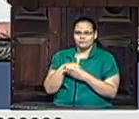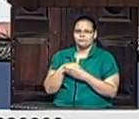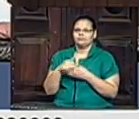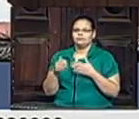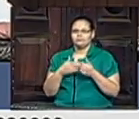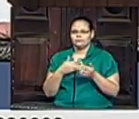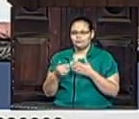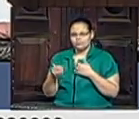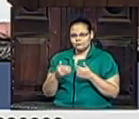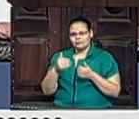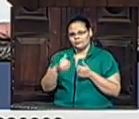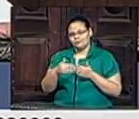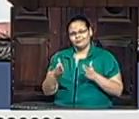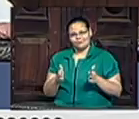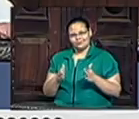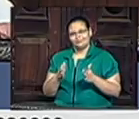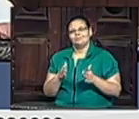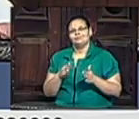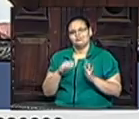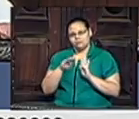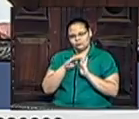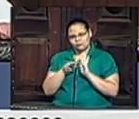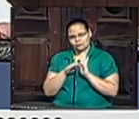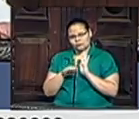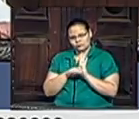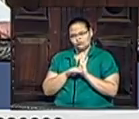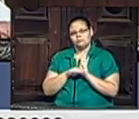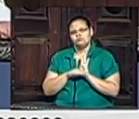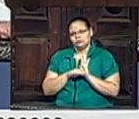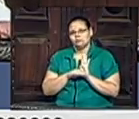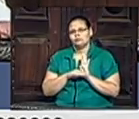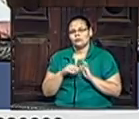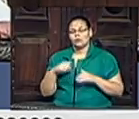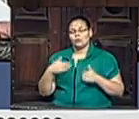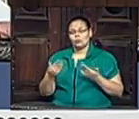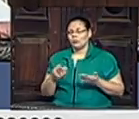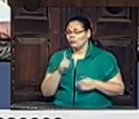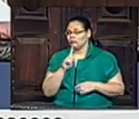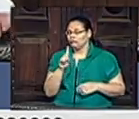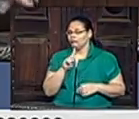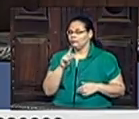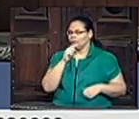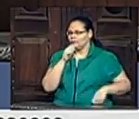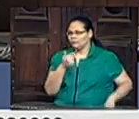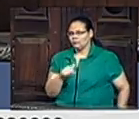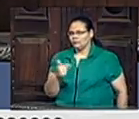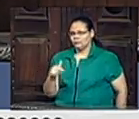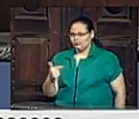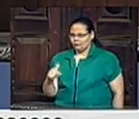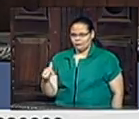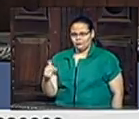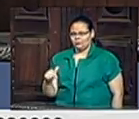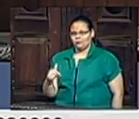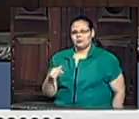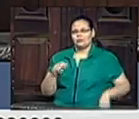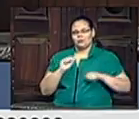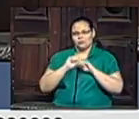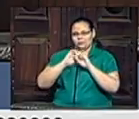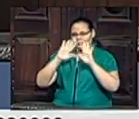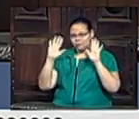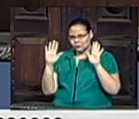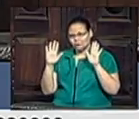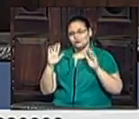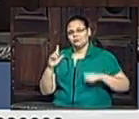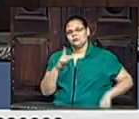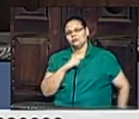qualquer projeto, qualquer medida desse pacote. Enquanto isso não houver, enquanto não tivermos a clareza